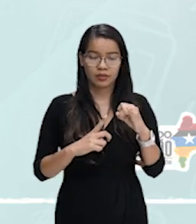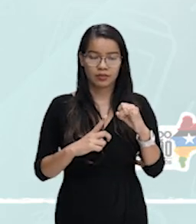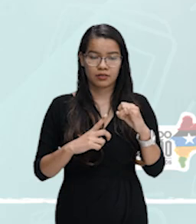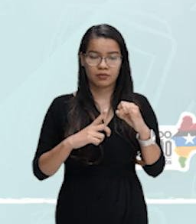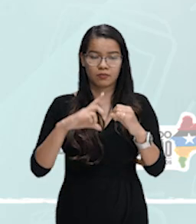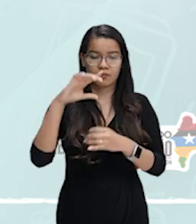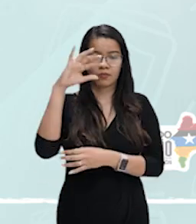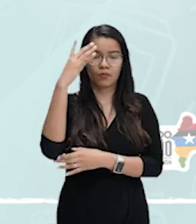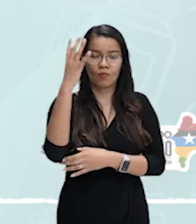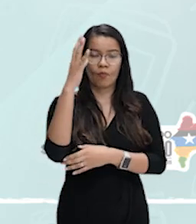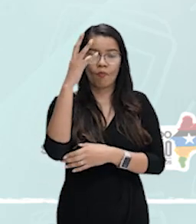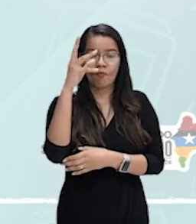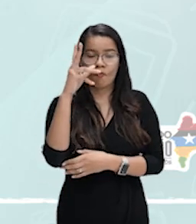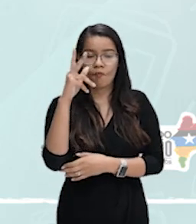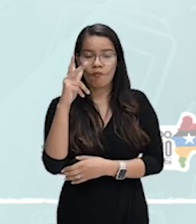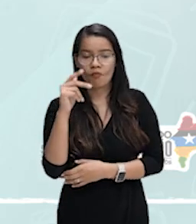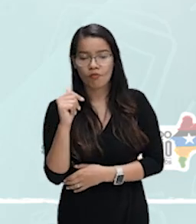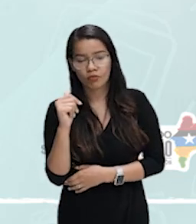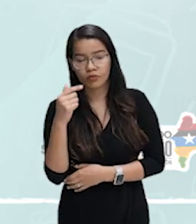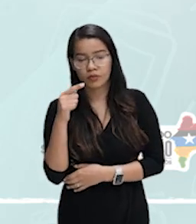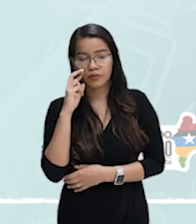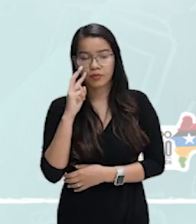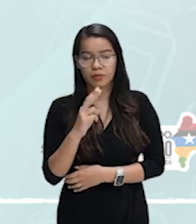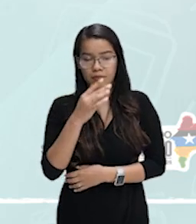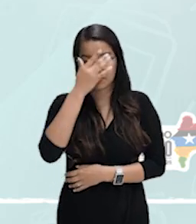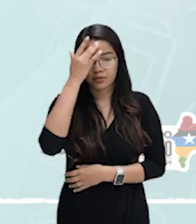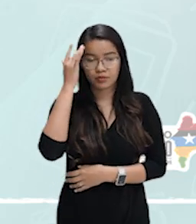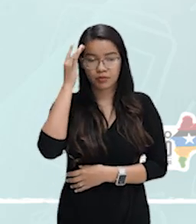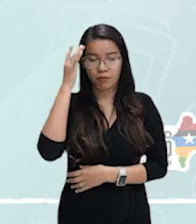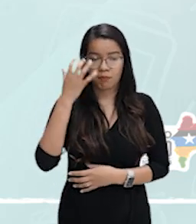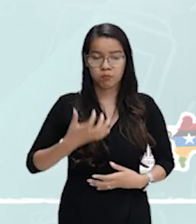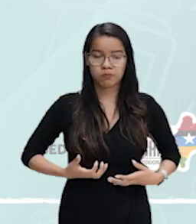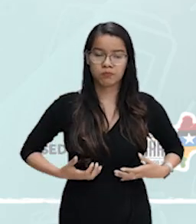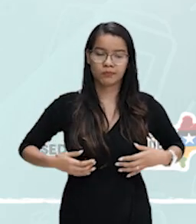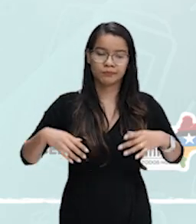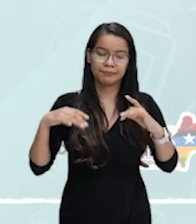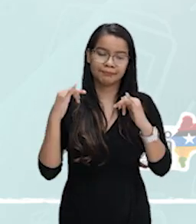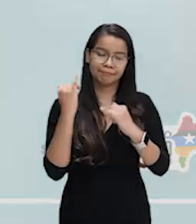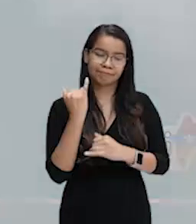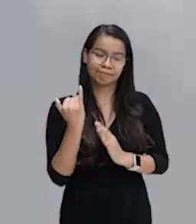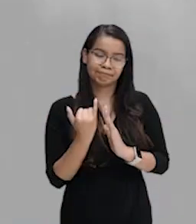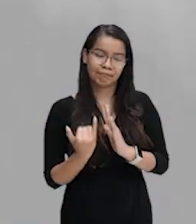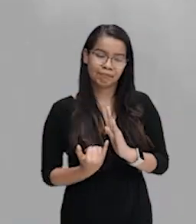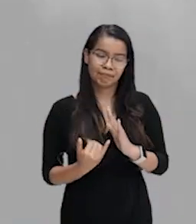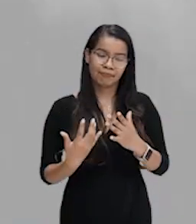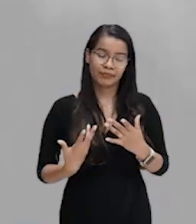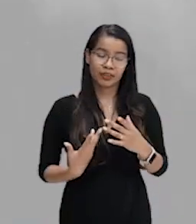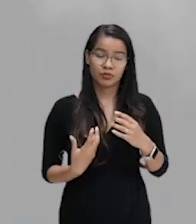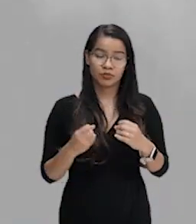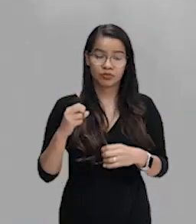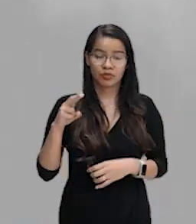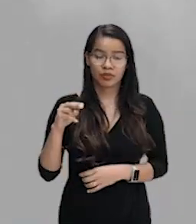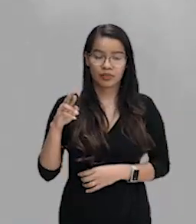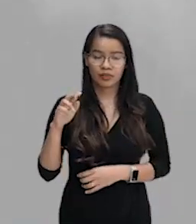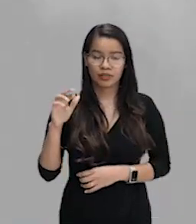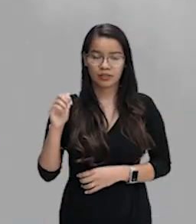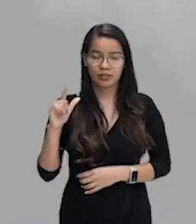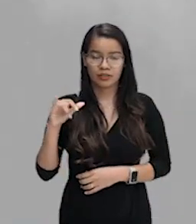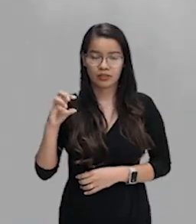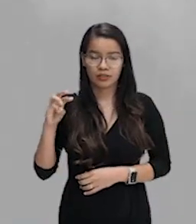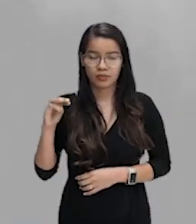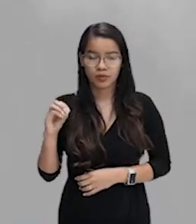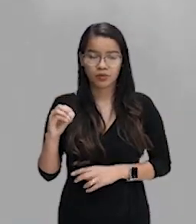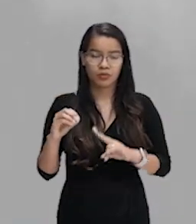vida, você vê uma pessoa literalmente esqueletética. E o surrealismo trabalha nisso. A figura vai se